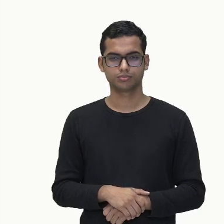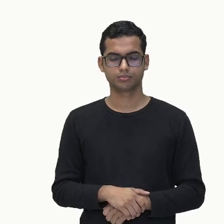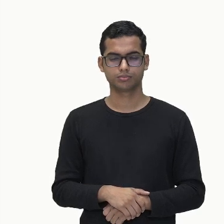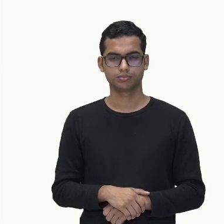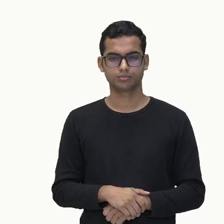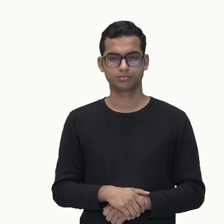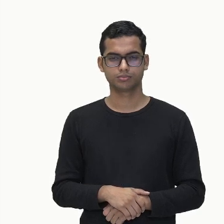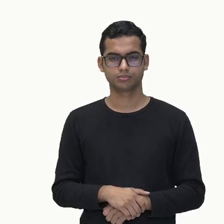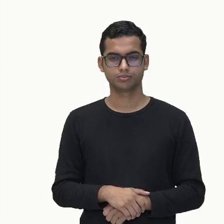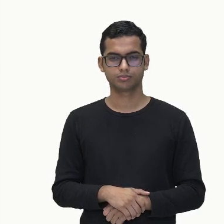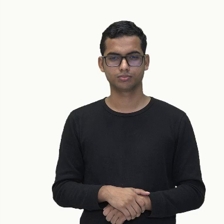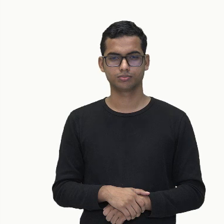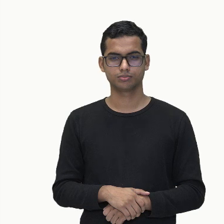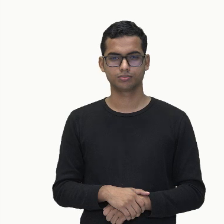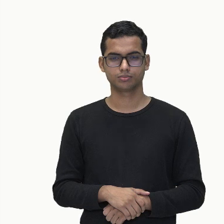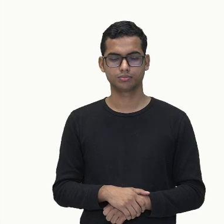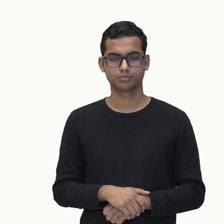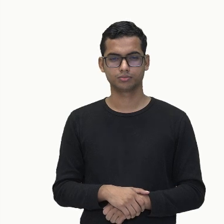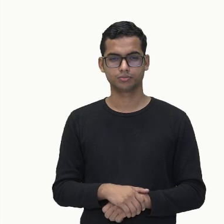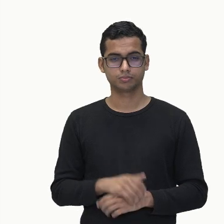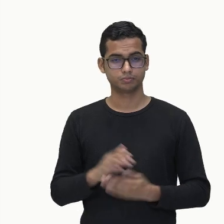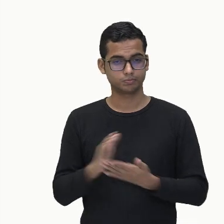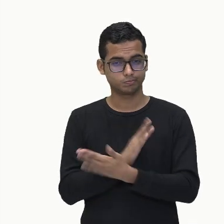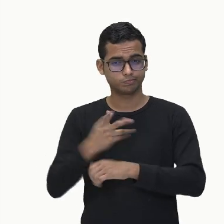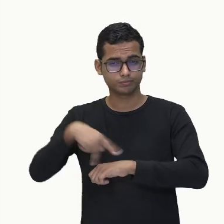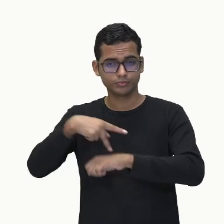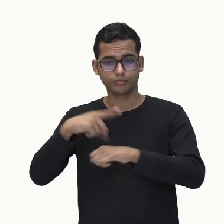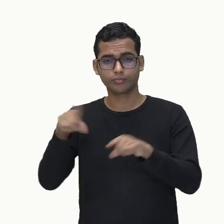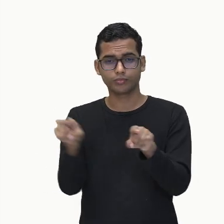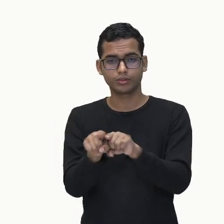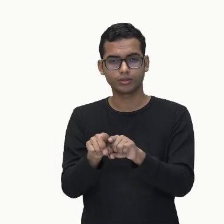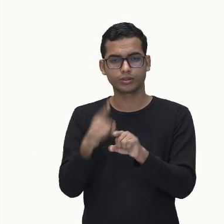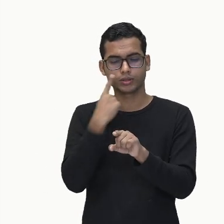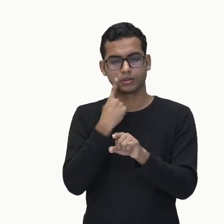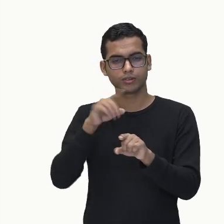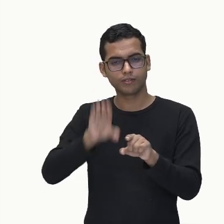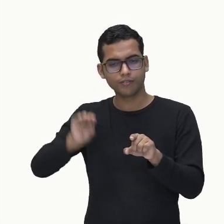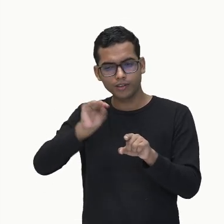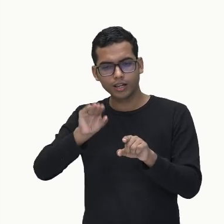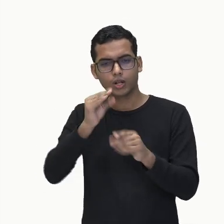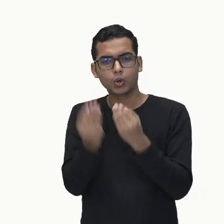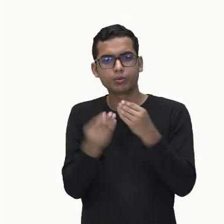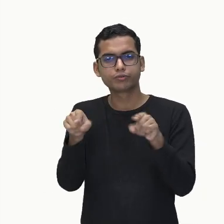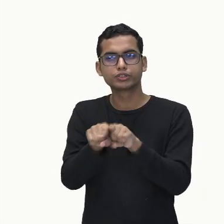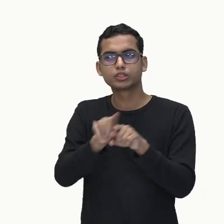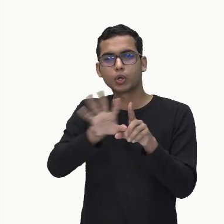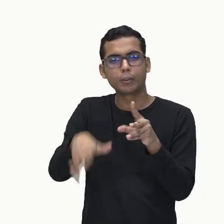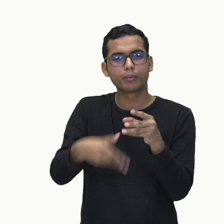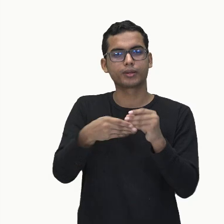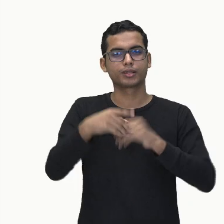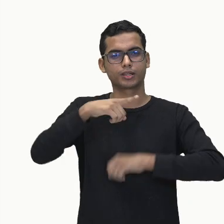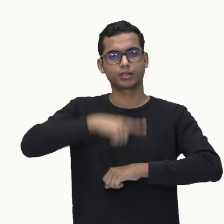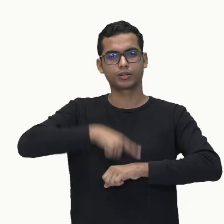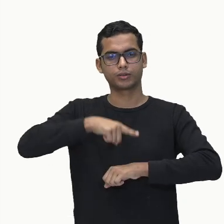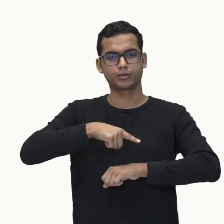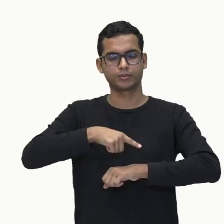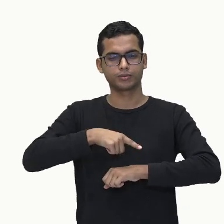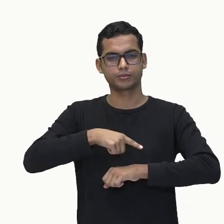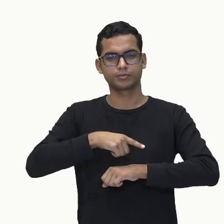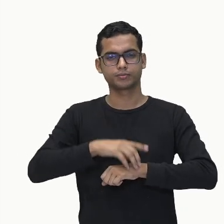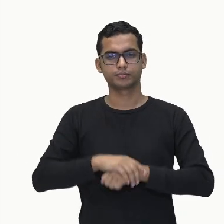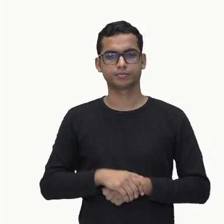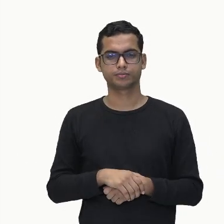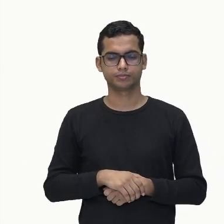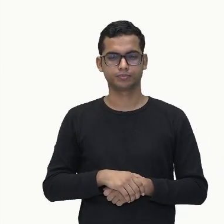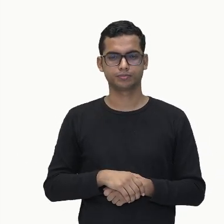completar tal hora 825 S Son